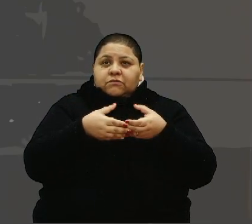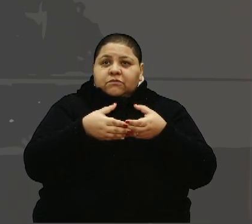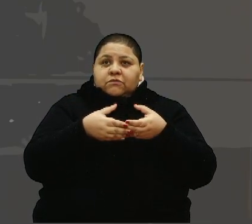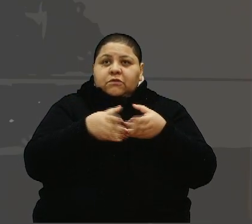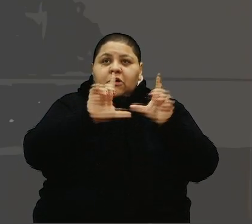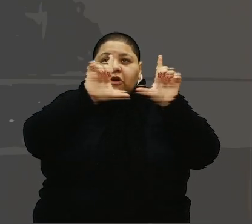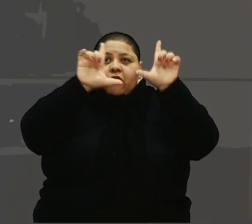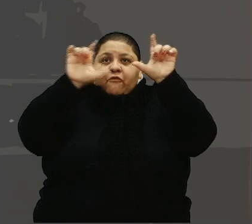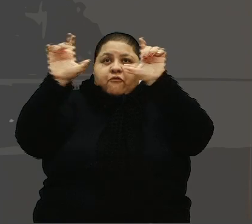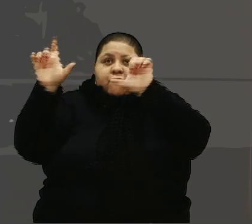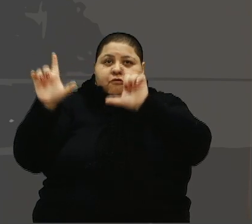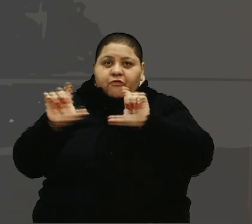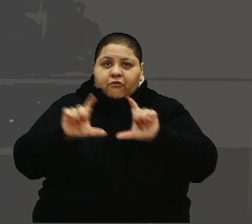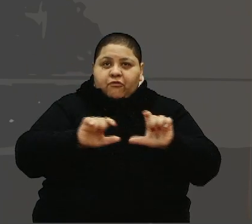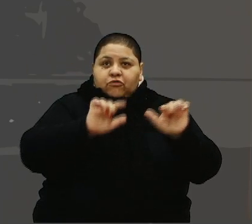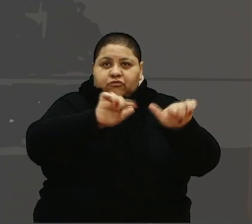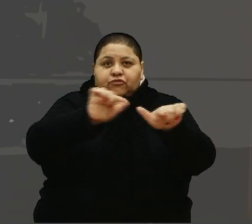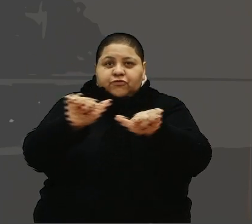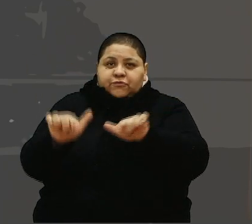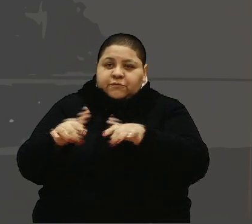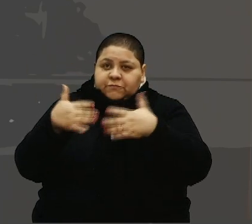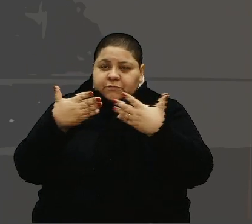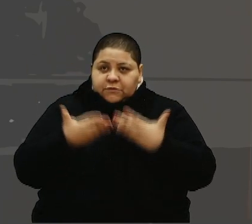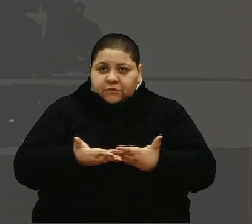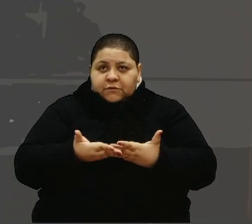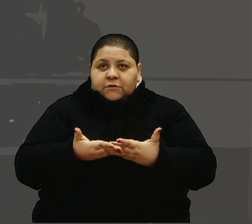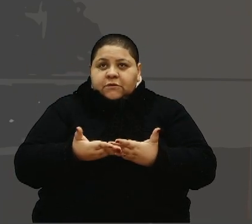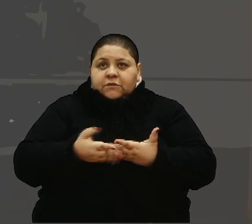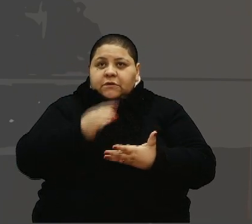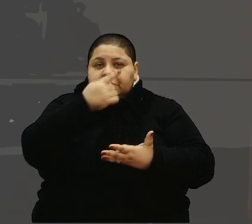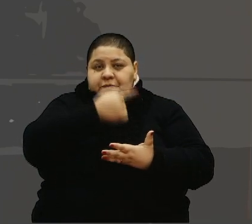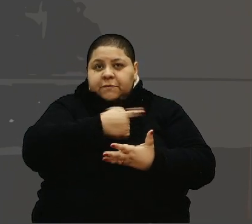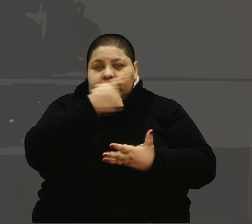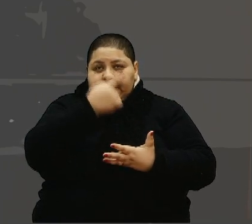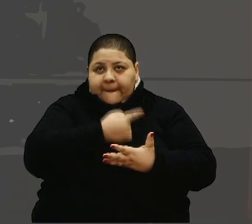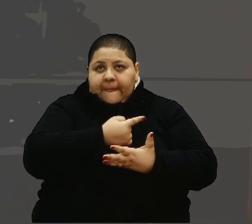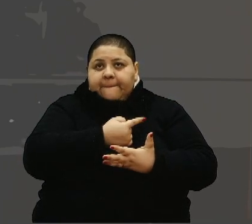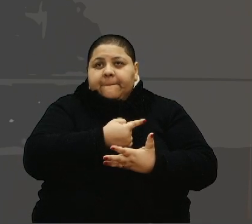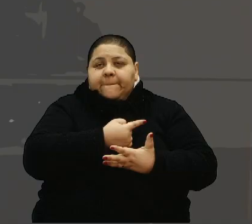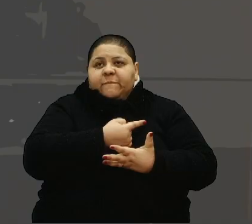fotos lá dos espaços, e aqui então